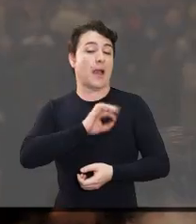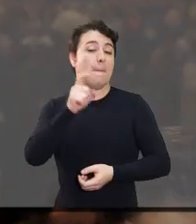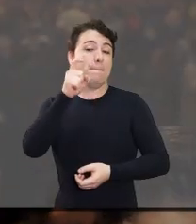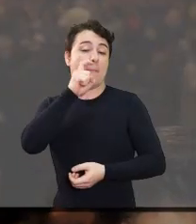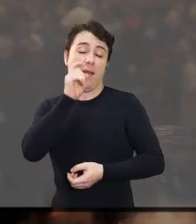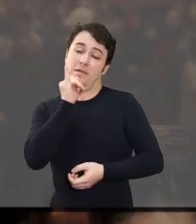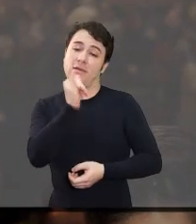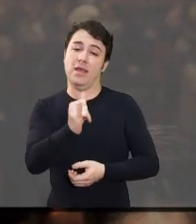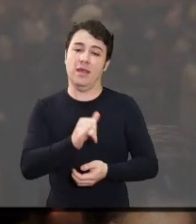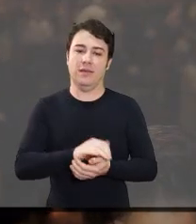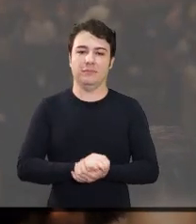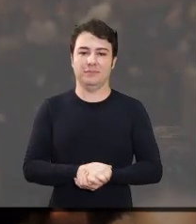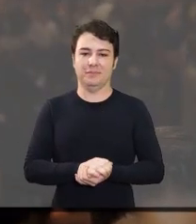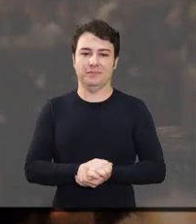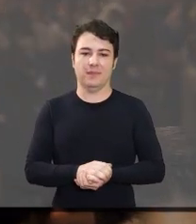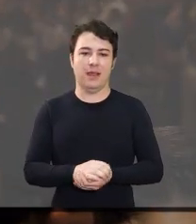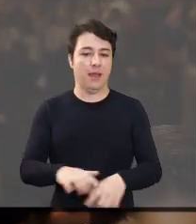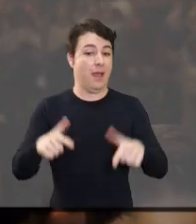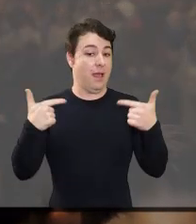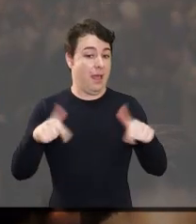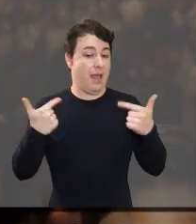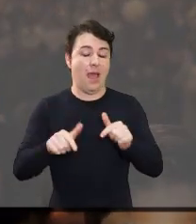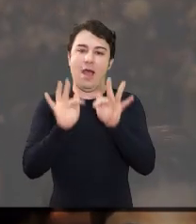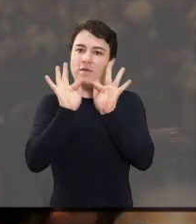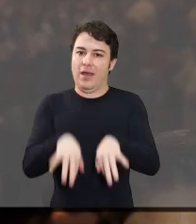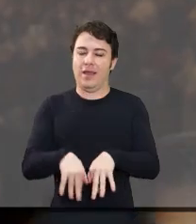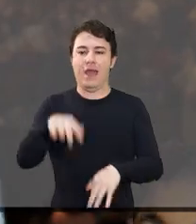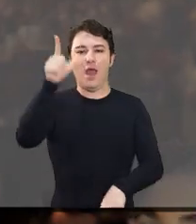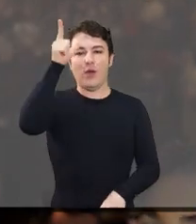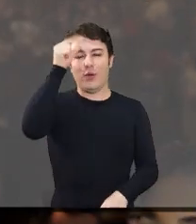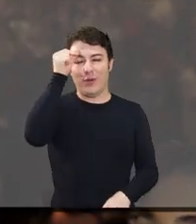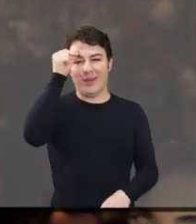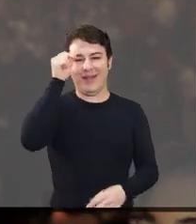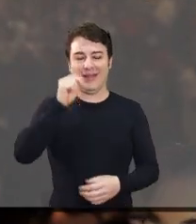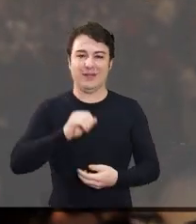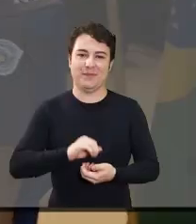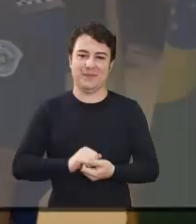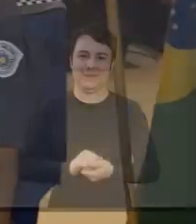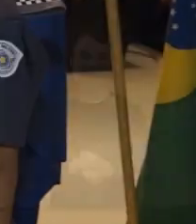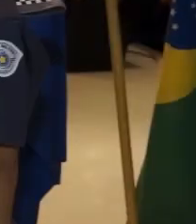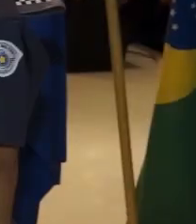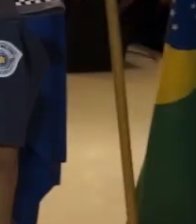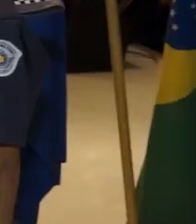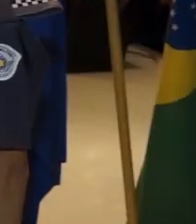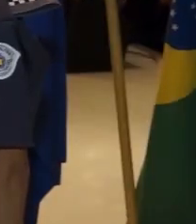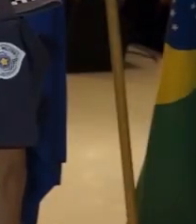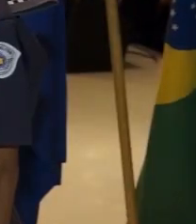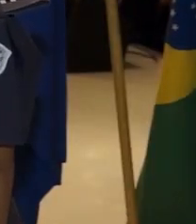Essas palavras, o pai resume assim. Missão cumprida.